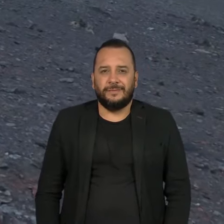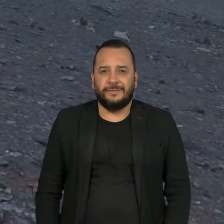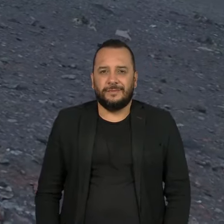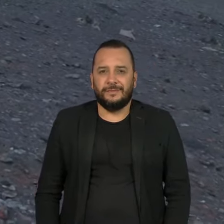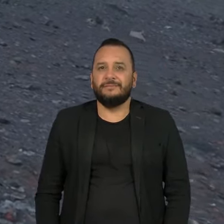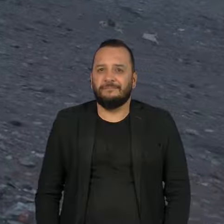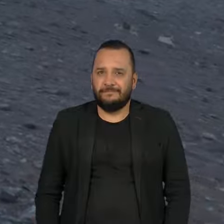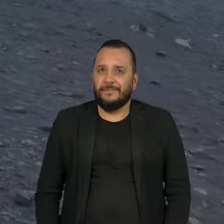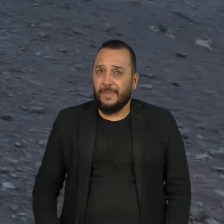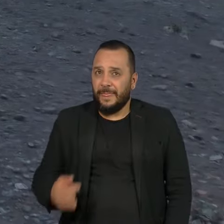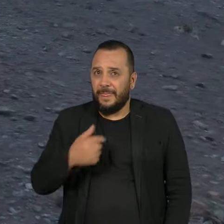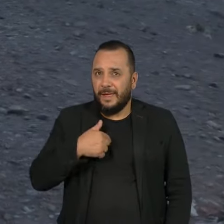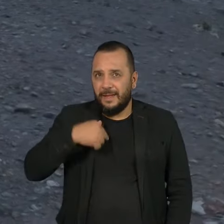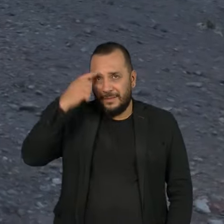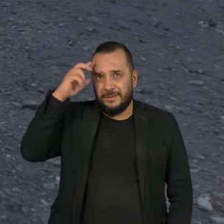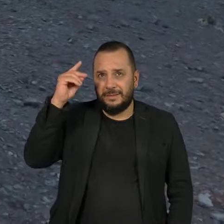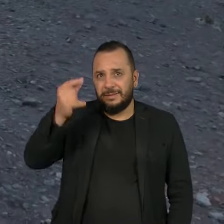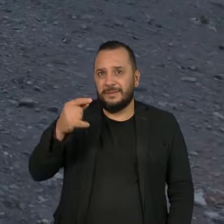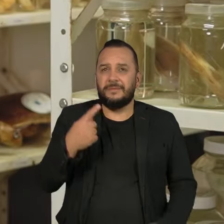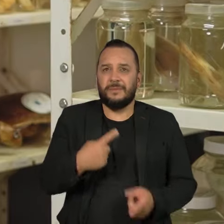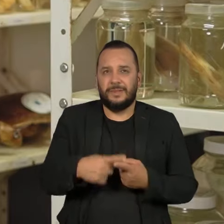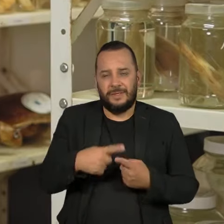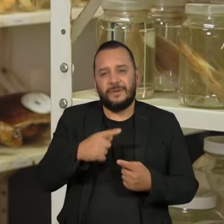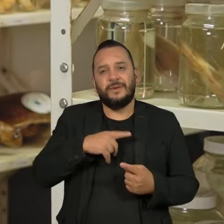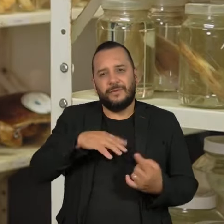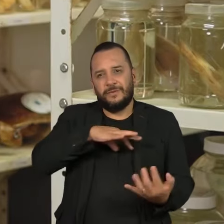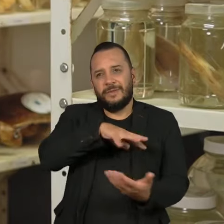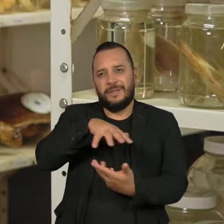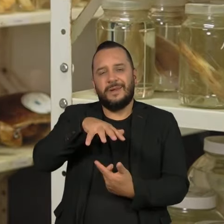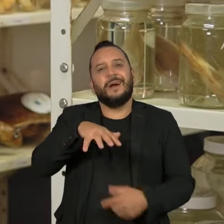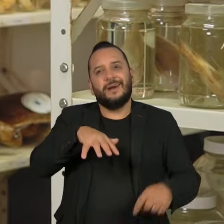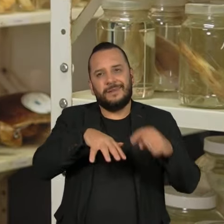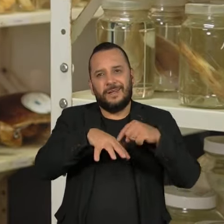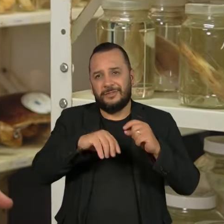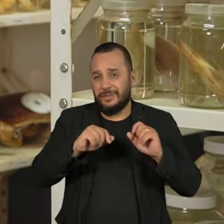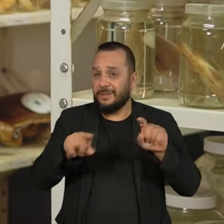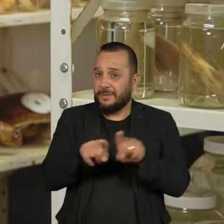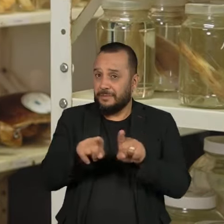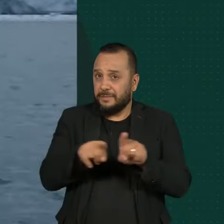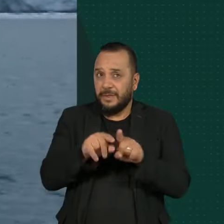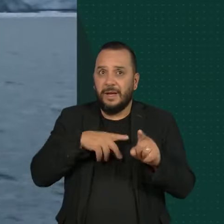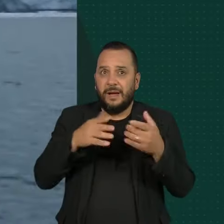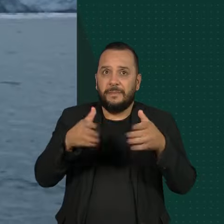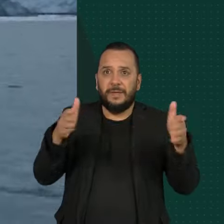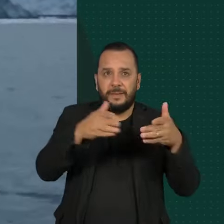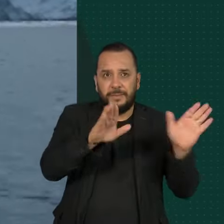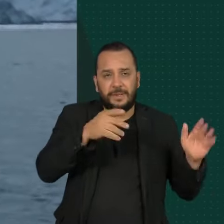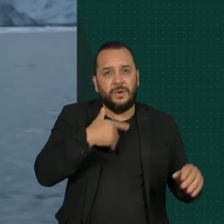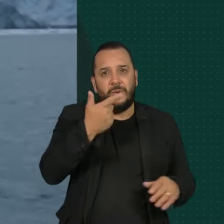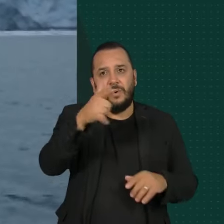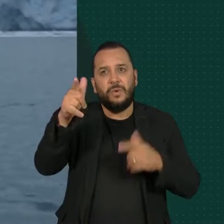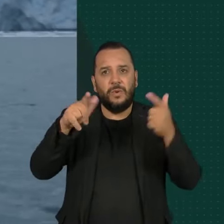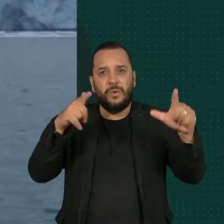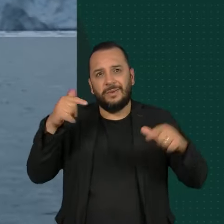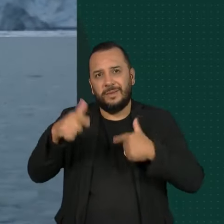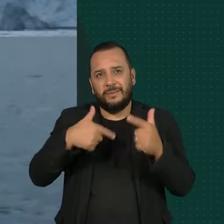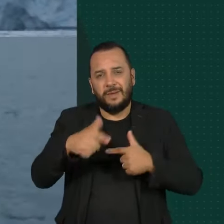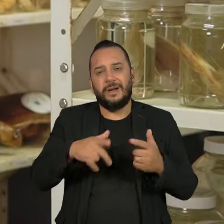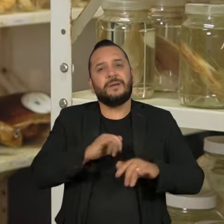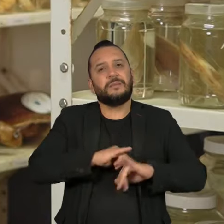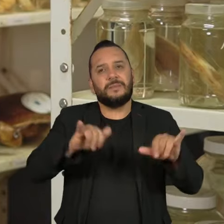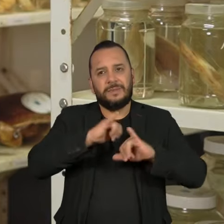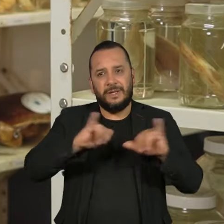O que virou a chave para mim foi depois da Antártica, que aí eu comecei a abrir portas para outras pessoas me chamarem para outros serviços, para eu fazer publicidade no Instagram, para eventos